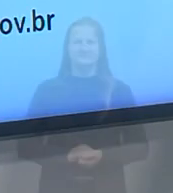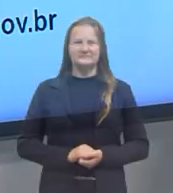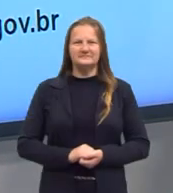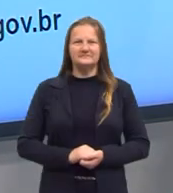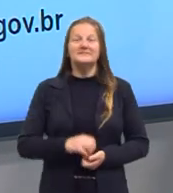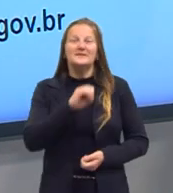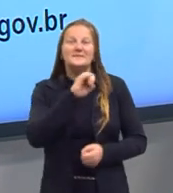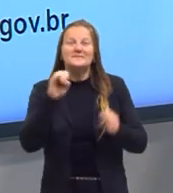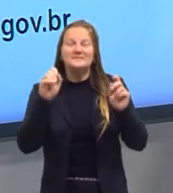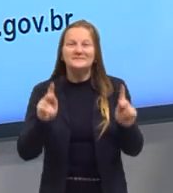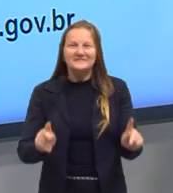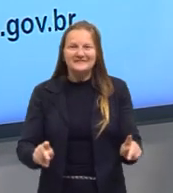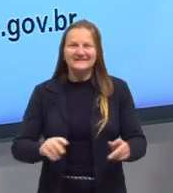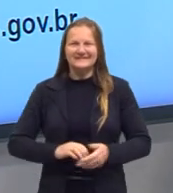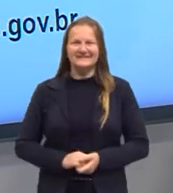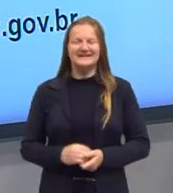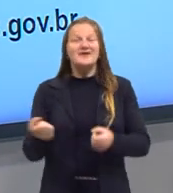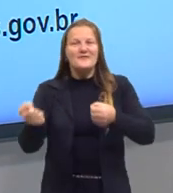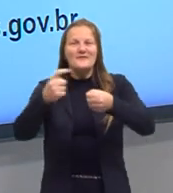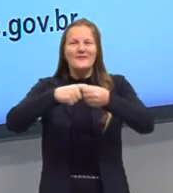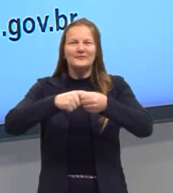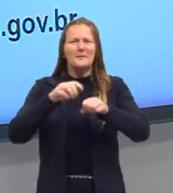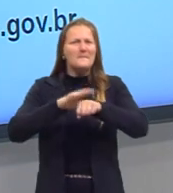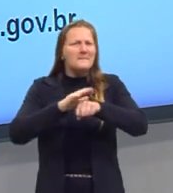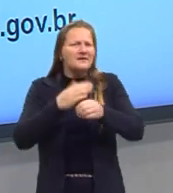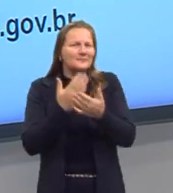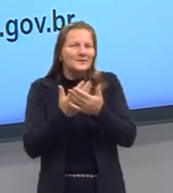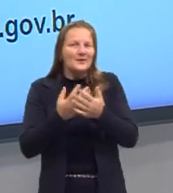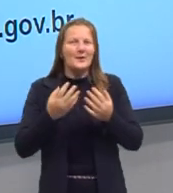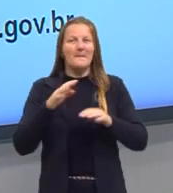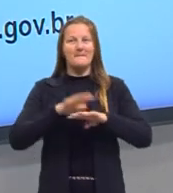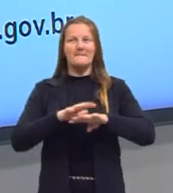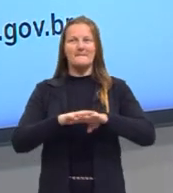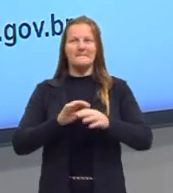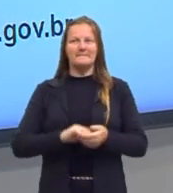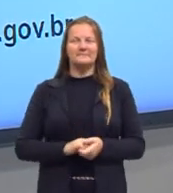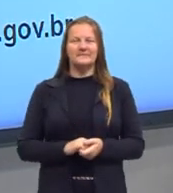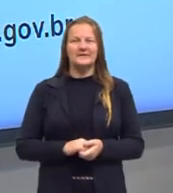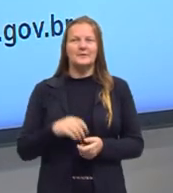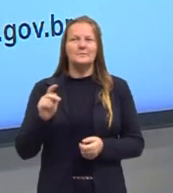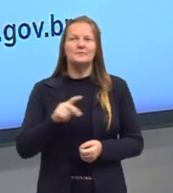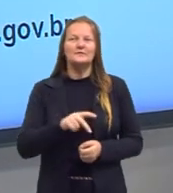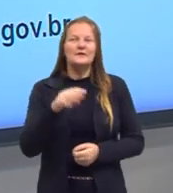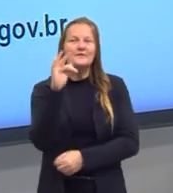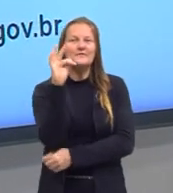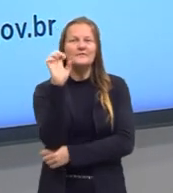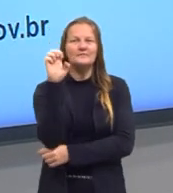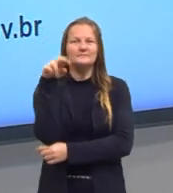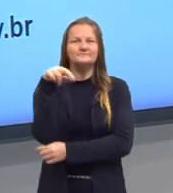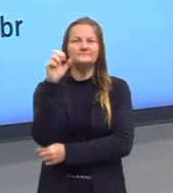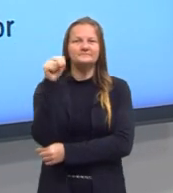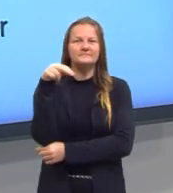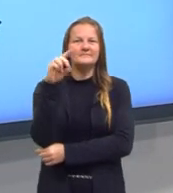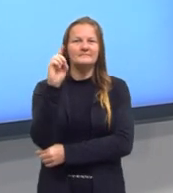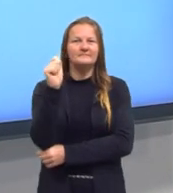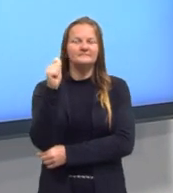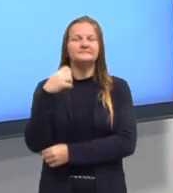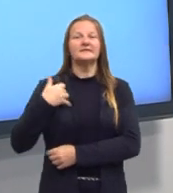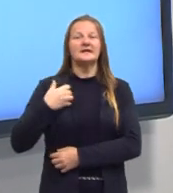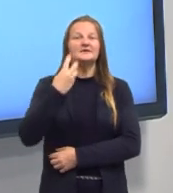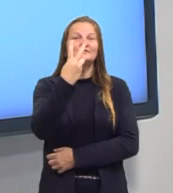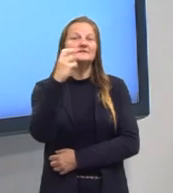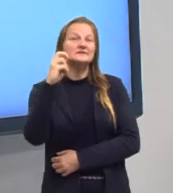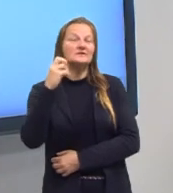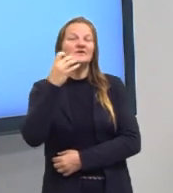Oi, oi pessoas! Voltamos para mais uma aula de matemática. Eu sou a prof. Fernanda, tenho 25 anos,